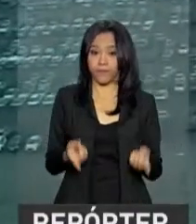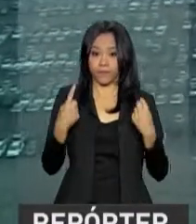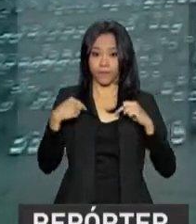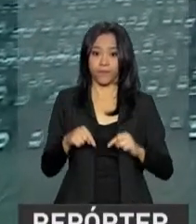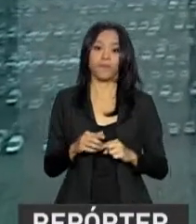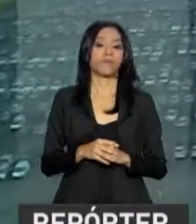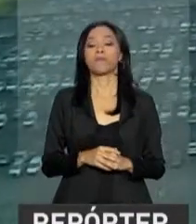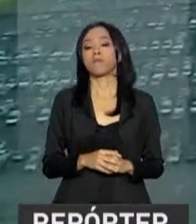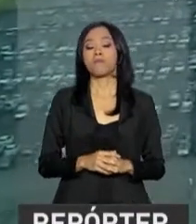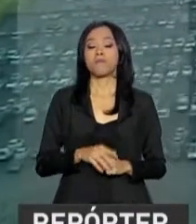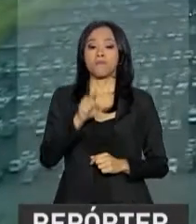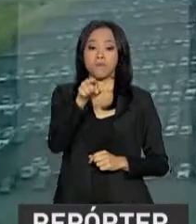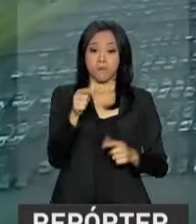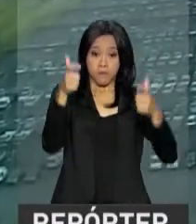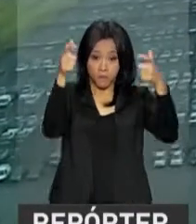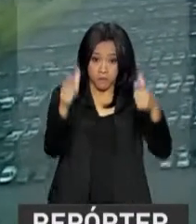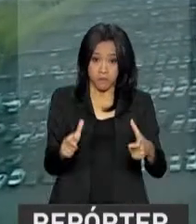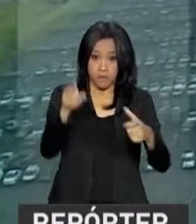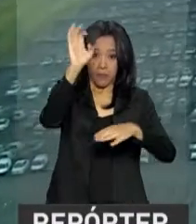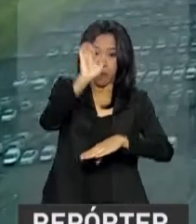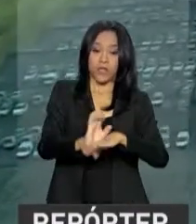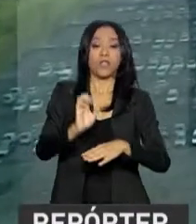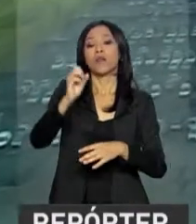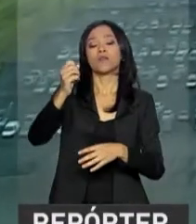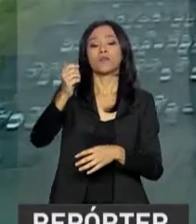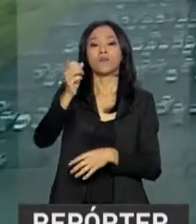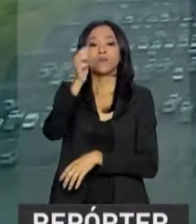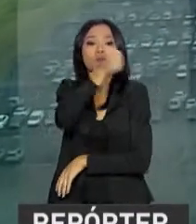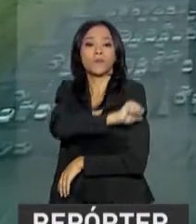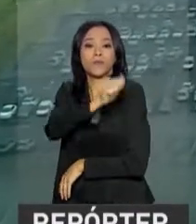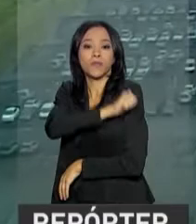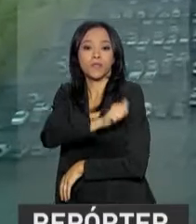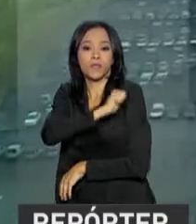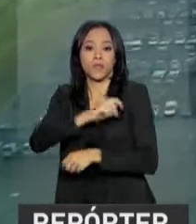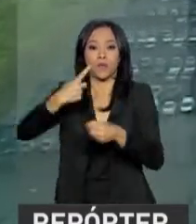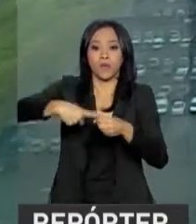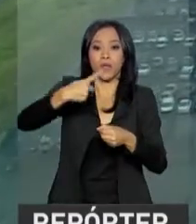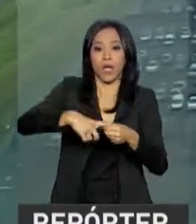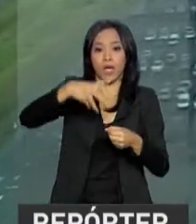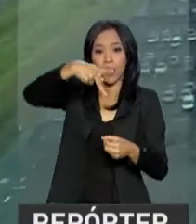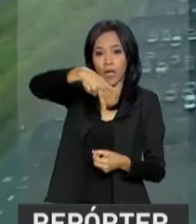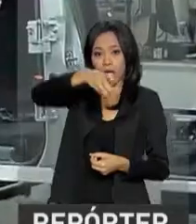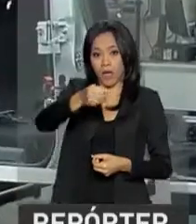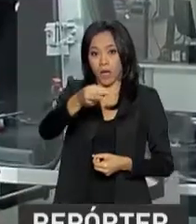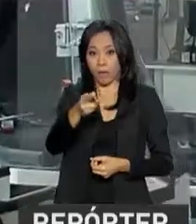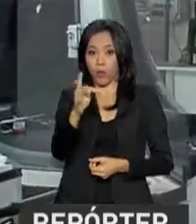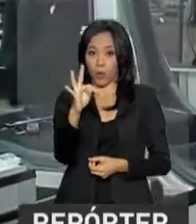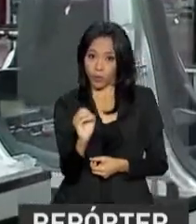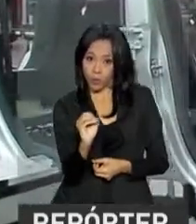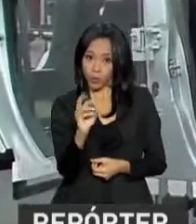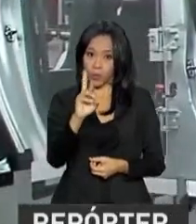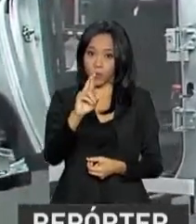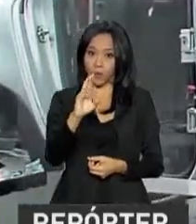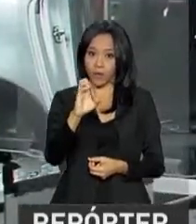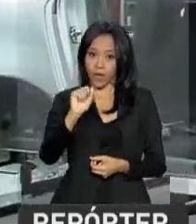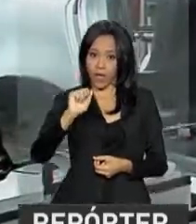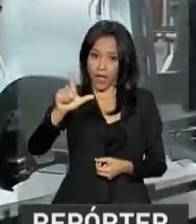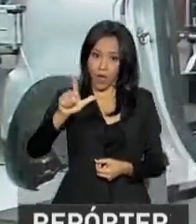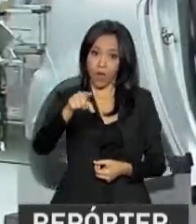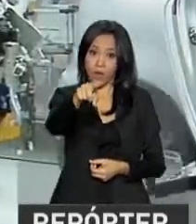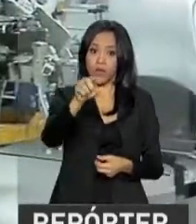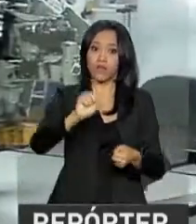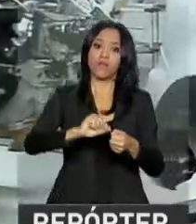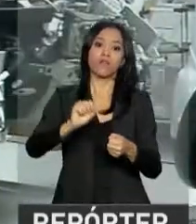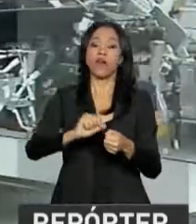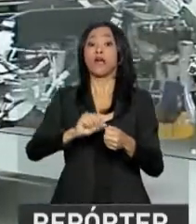É em Porto Real, no estado do Rio, que está um dos principais polos automotivos do país. Esta montadora produz por